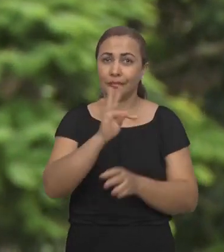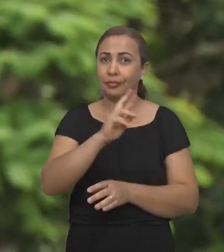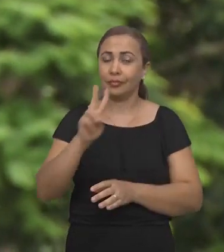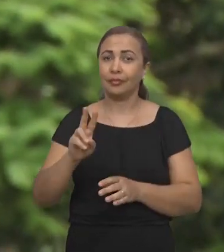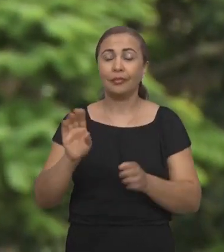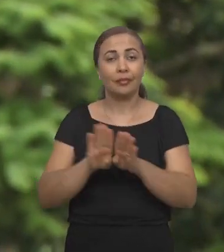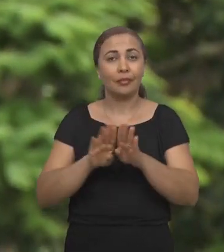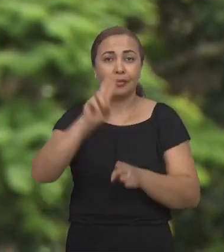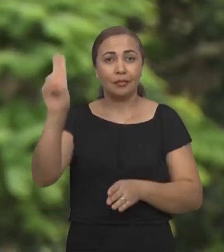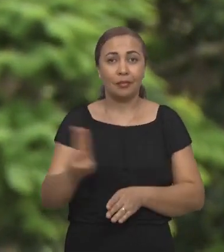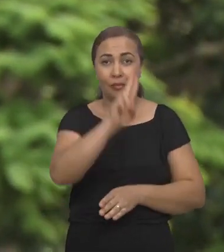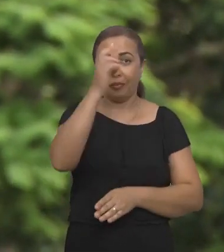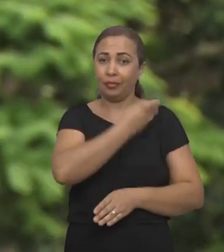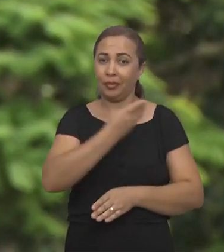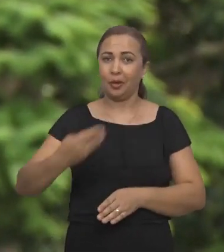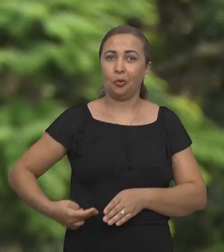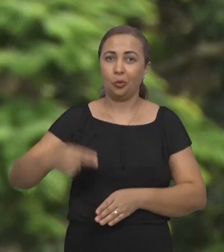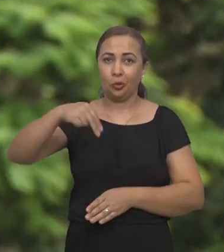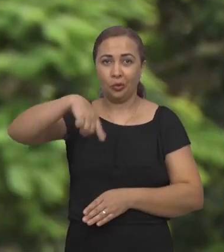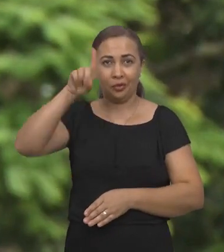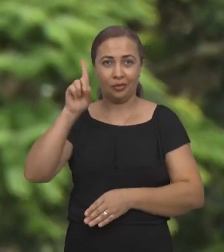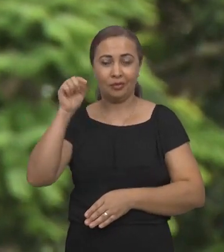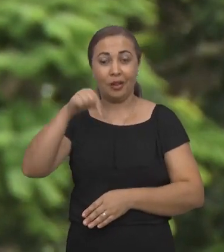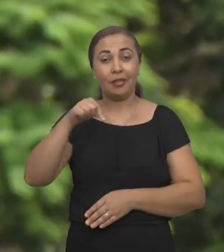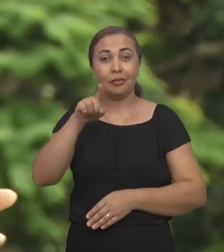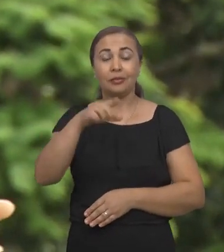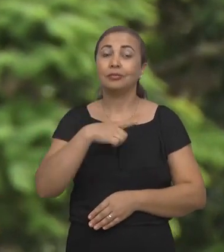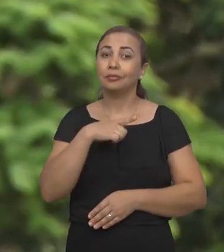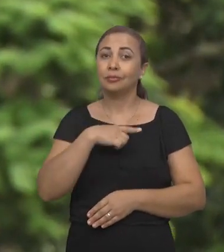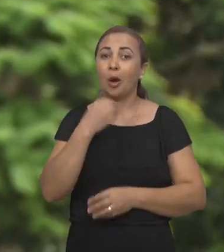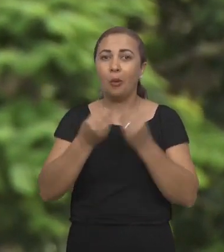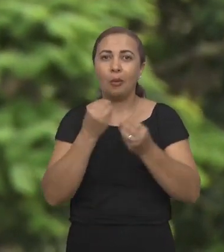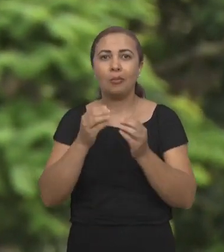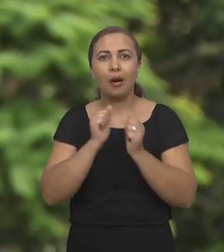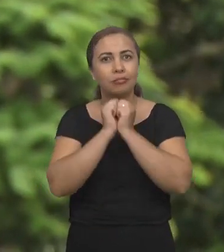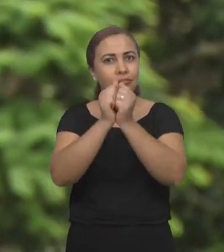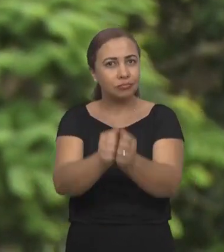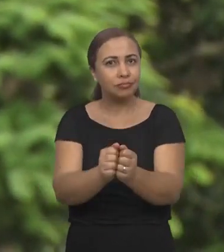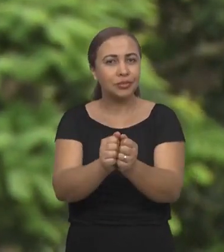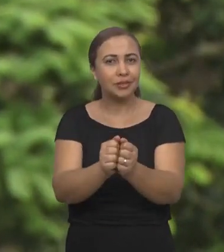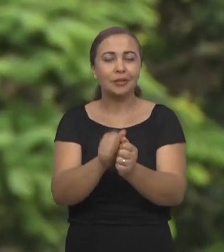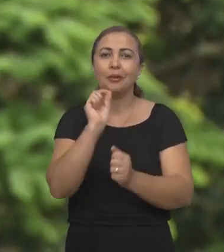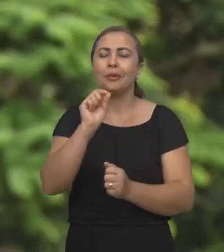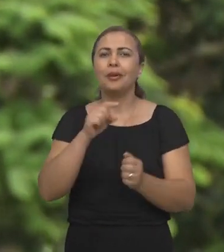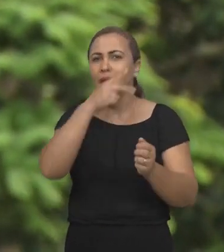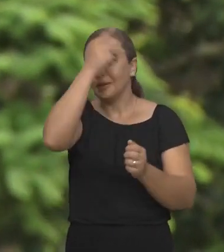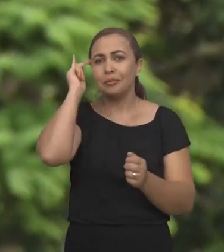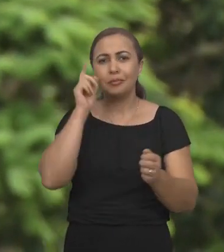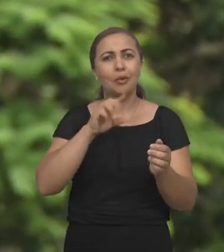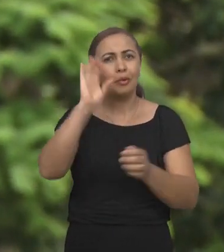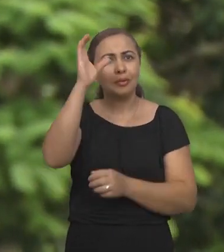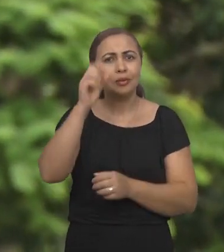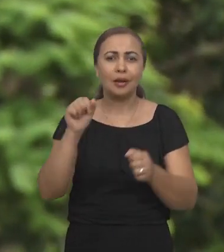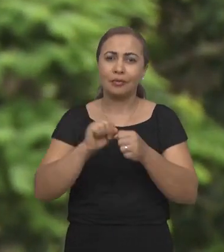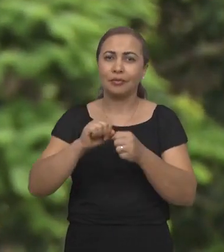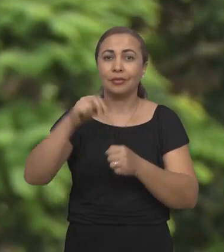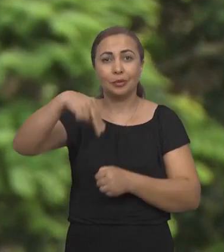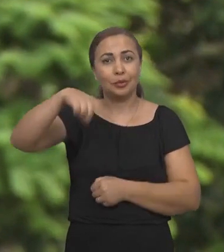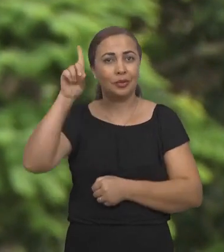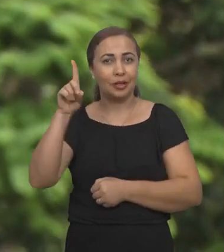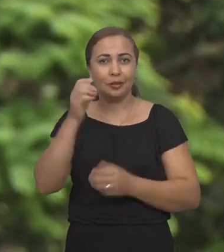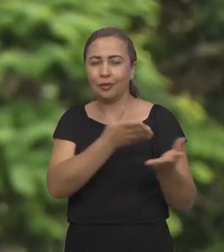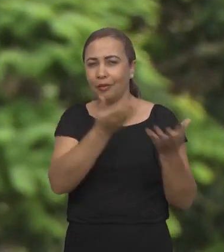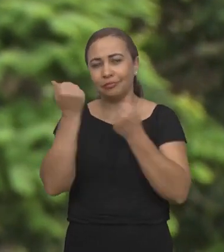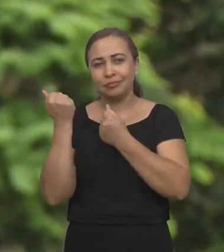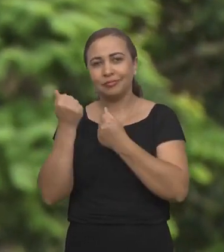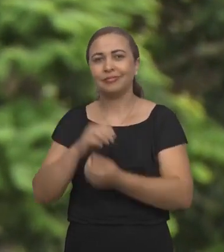entre TVs e universidades públicas nordestinas. Aqui você tem a oportunidade de acompanhar o que os cientistas estão produzindo